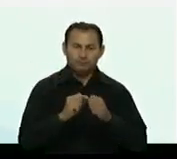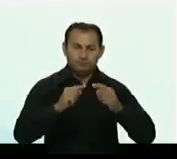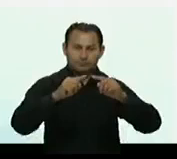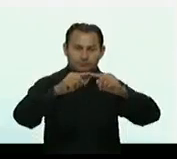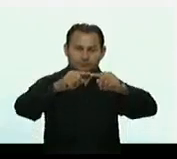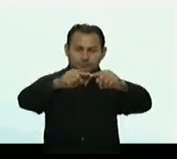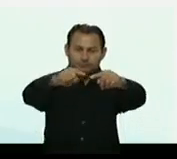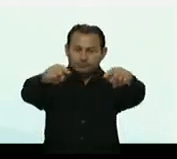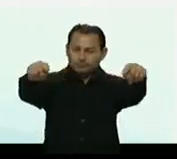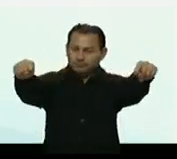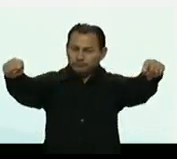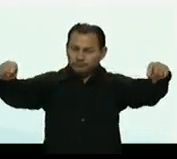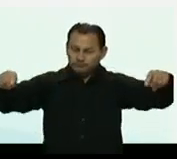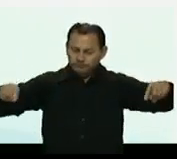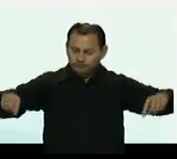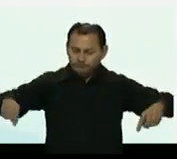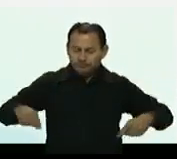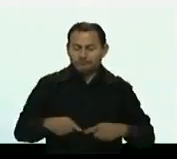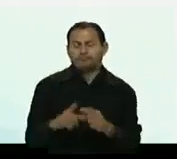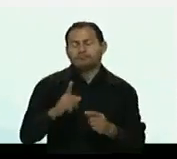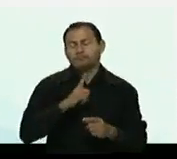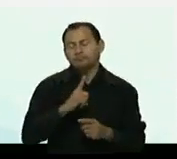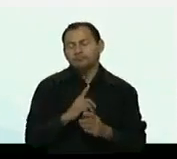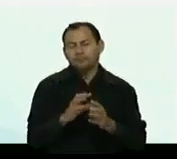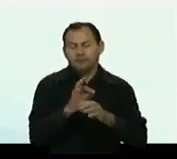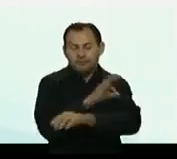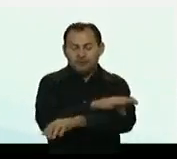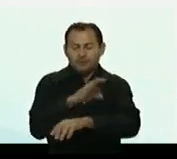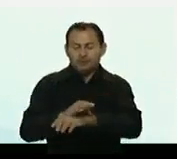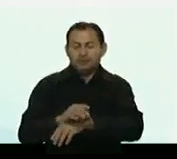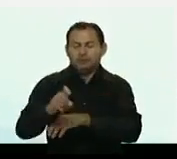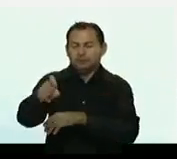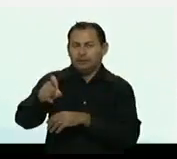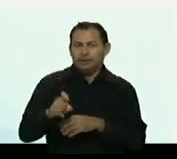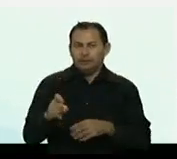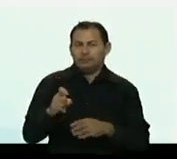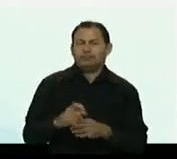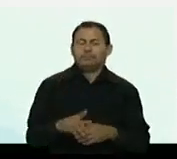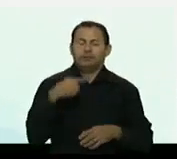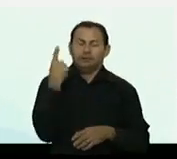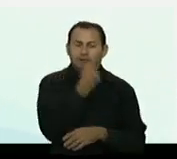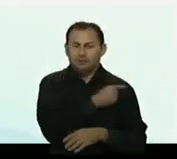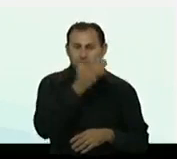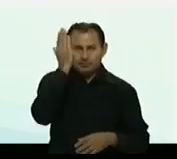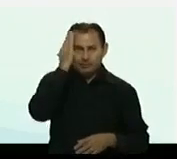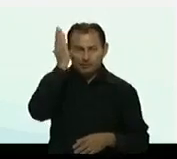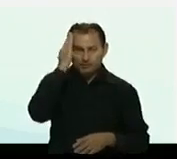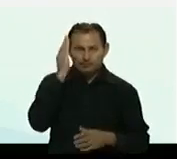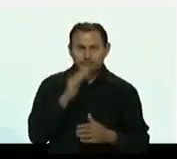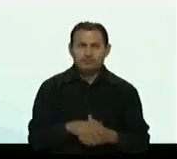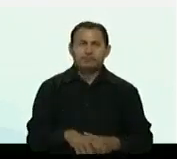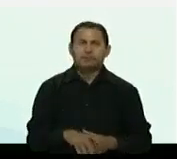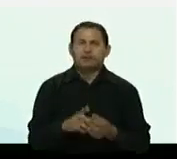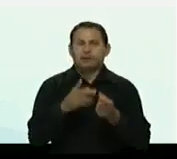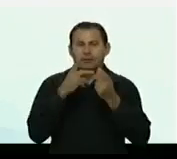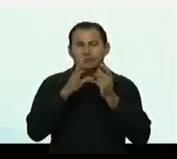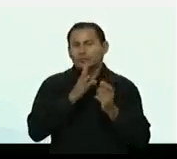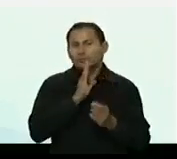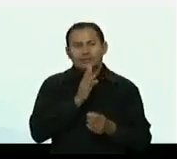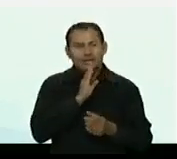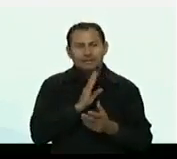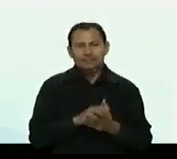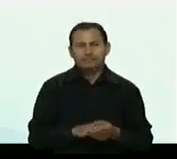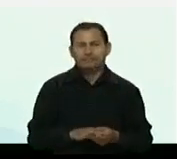retangular, nós podemos imaginar que ele tem uma medida X, que nós sabemos que é essa medida, e como a gente não